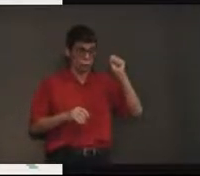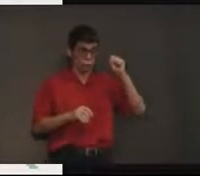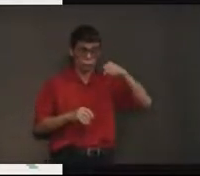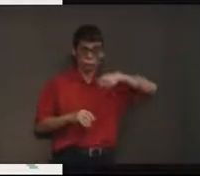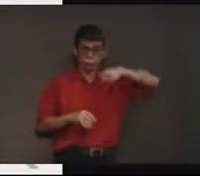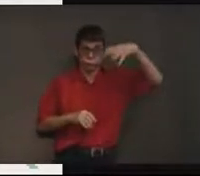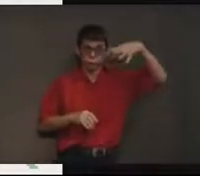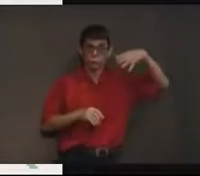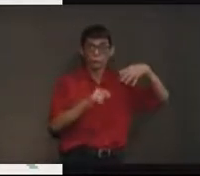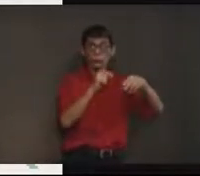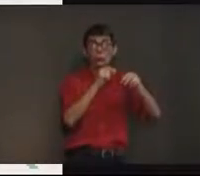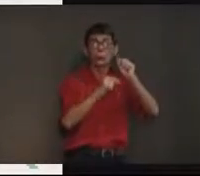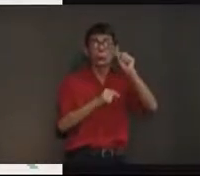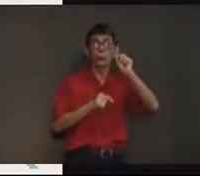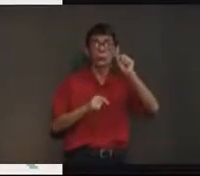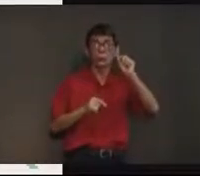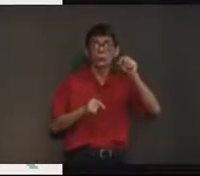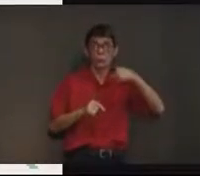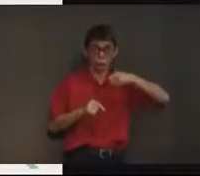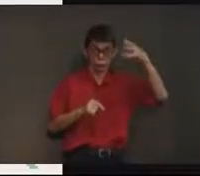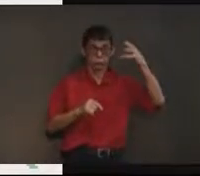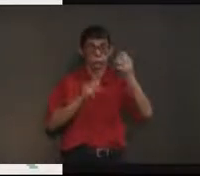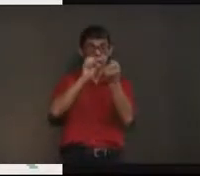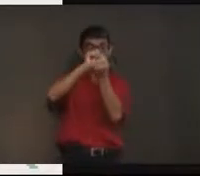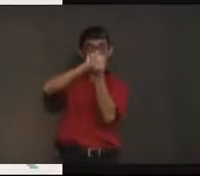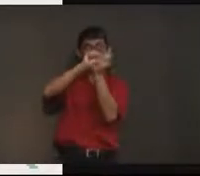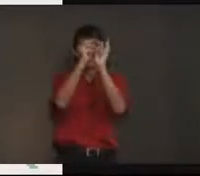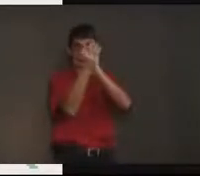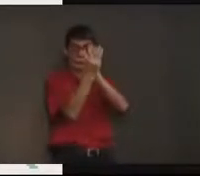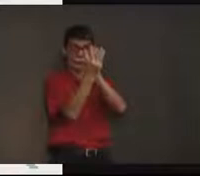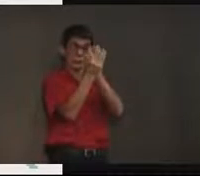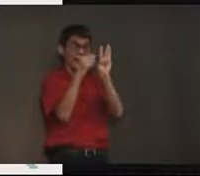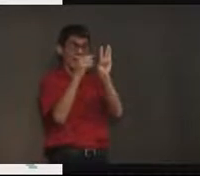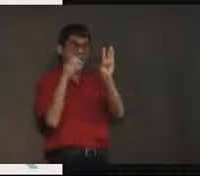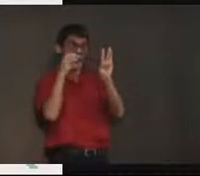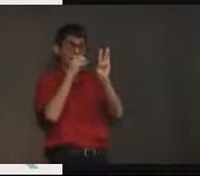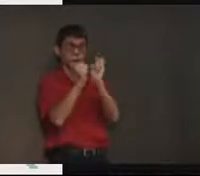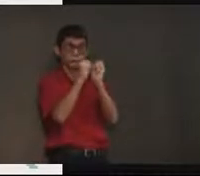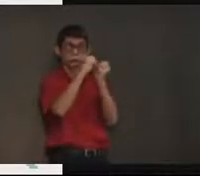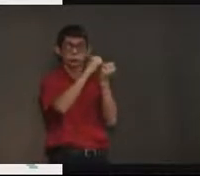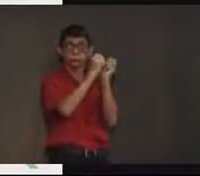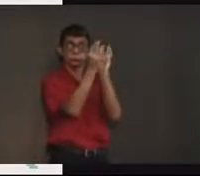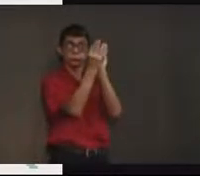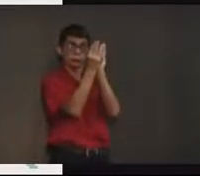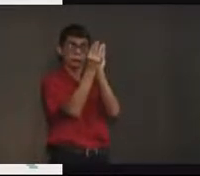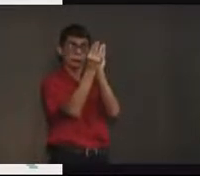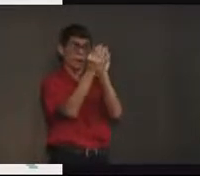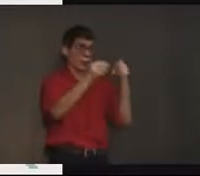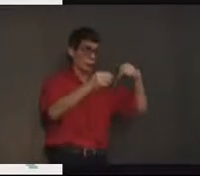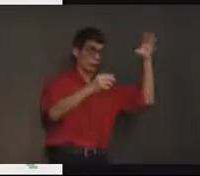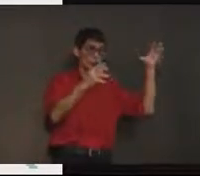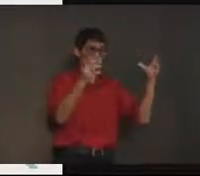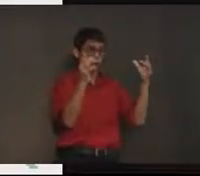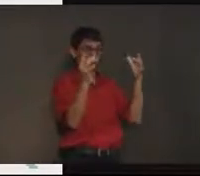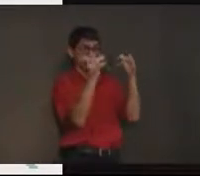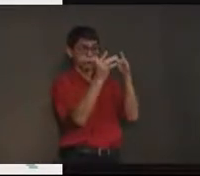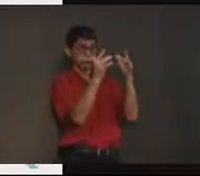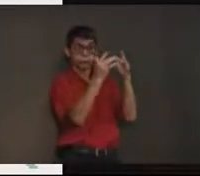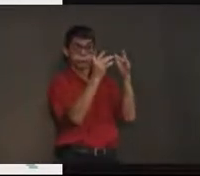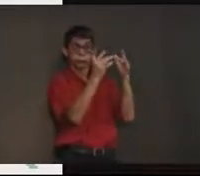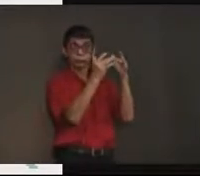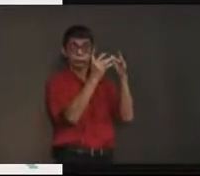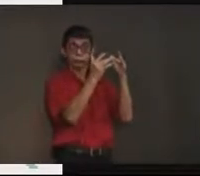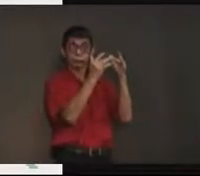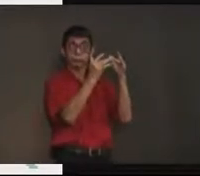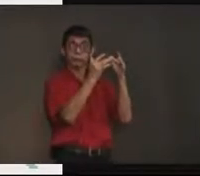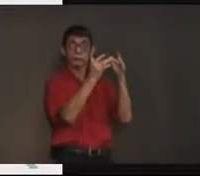luz o feixe de luz ao aquecer o cristal O Cristão e ele começa a interagir e isso descrito no